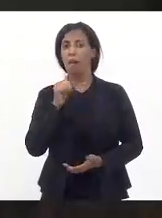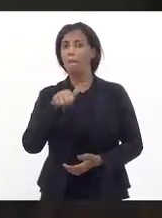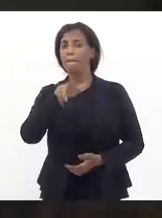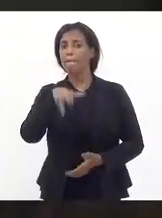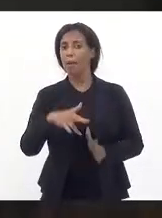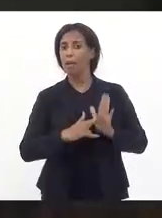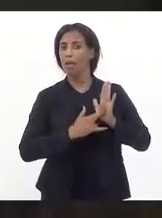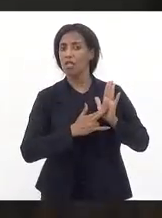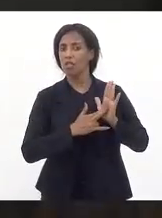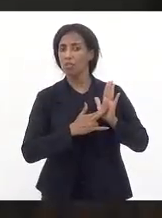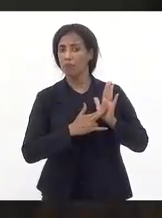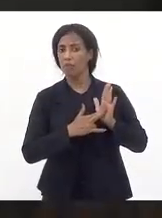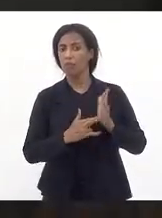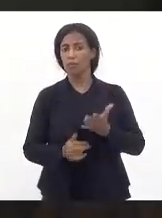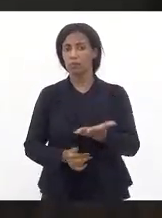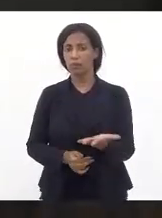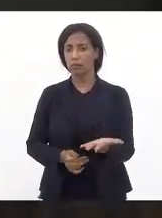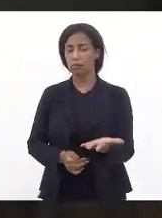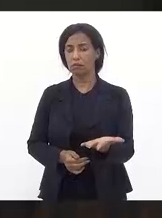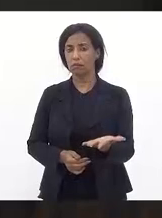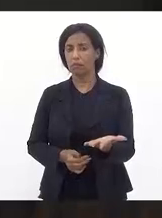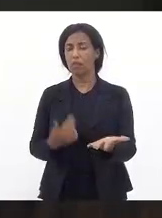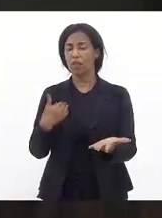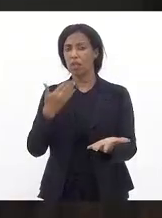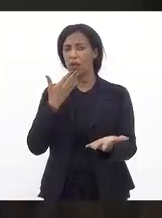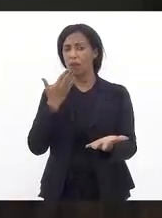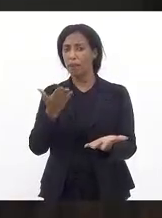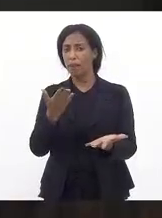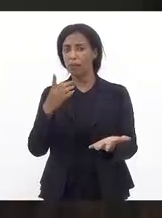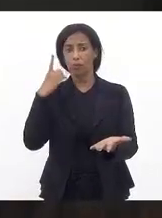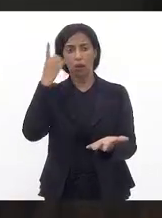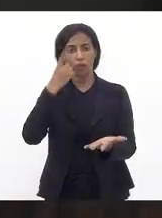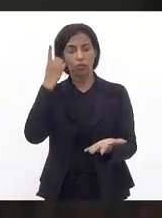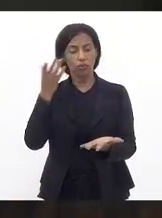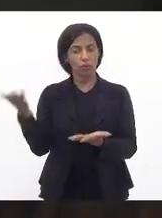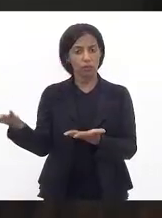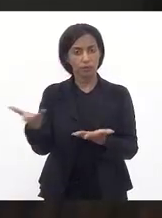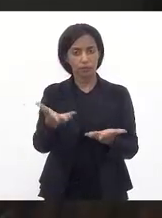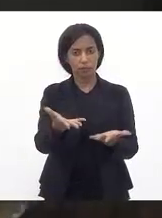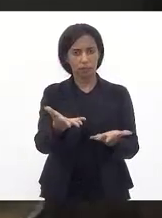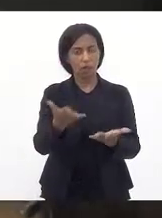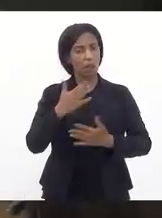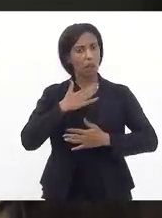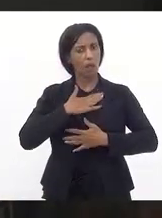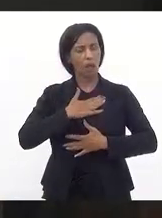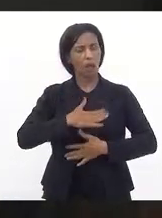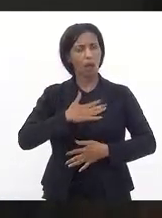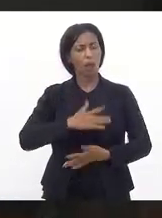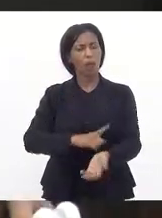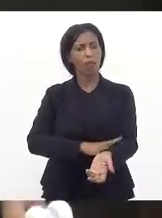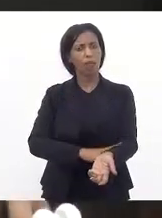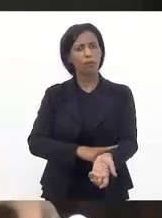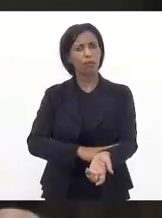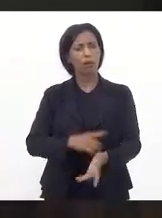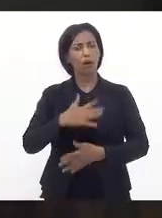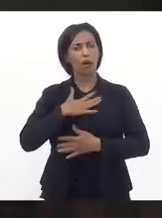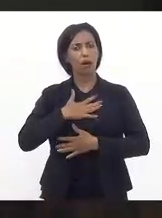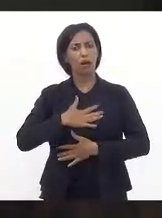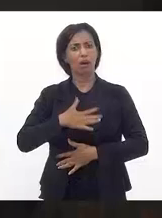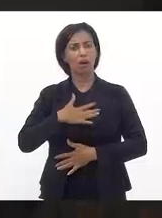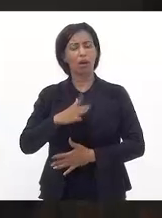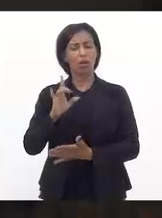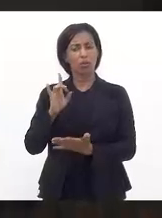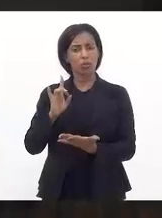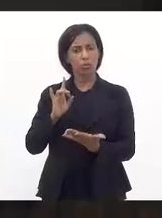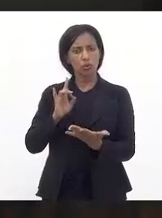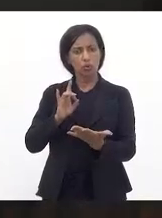muito bem o Regimento Interno Eu pediria aos deputados que acalmar seus ânimos eu vou só